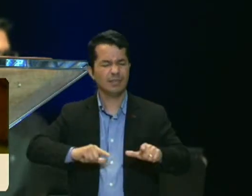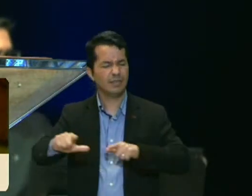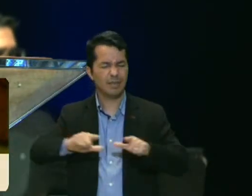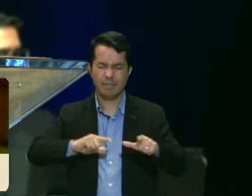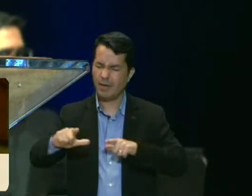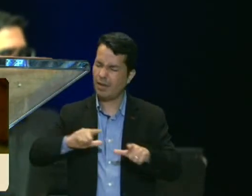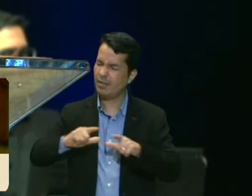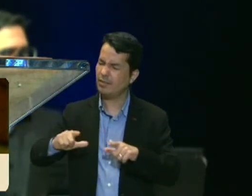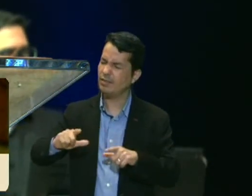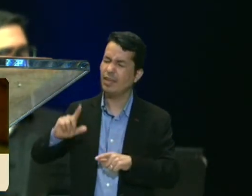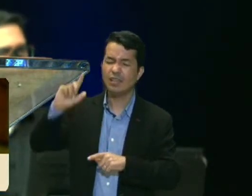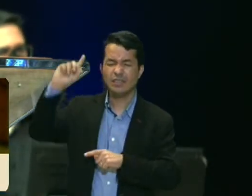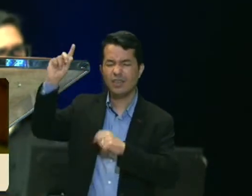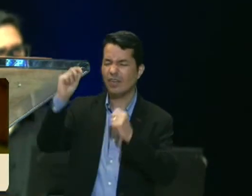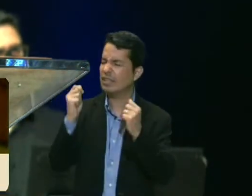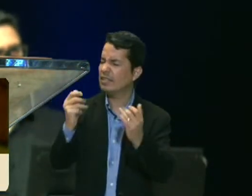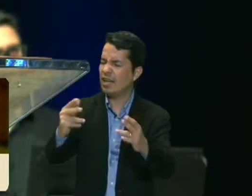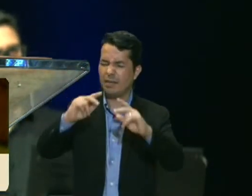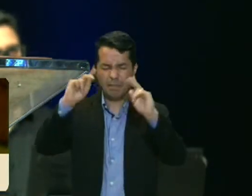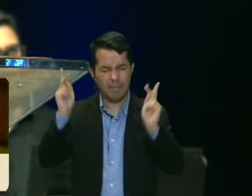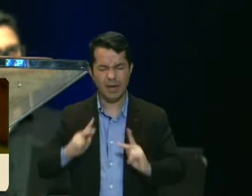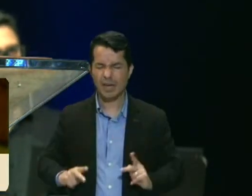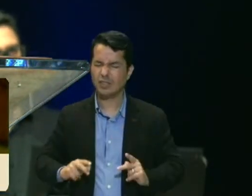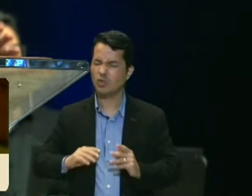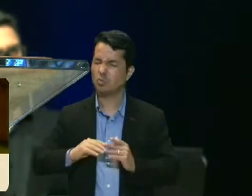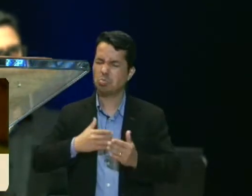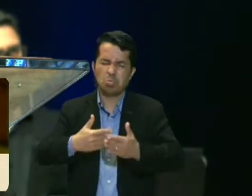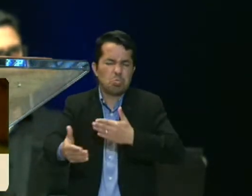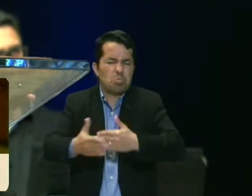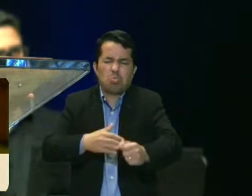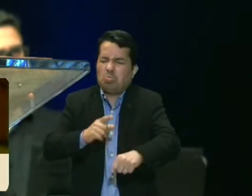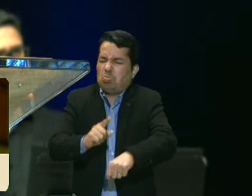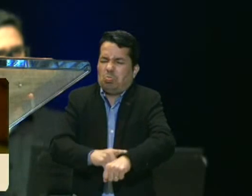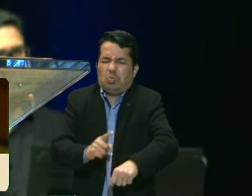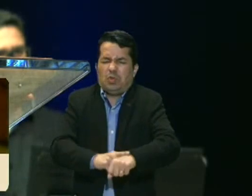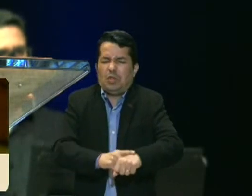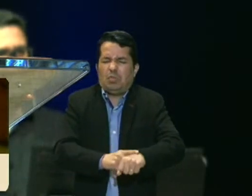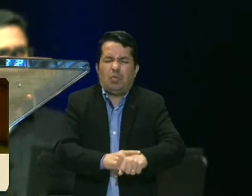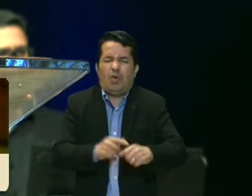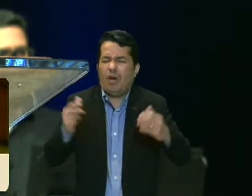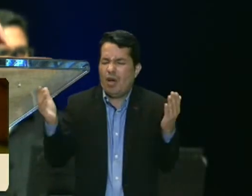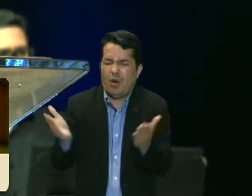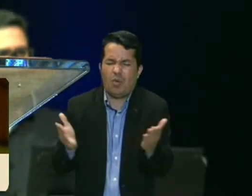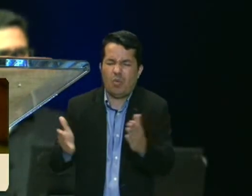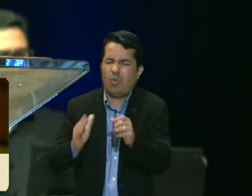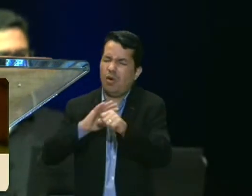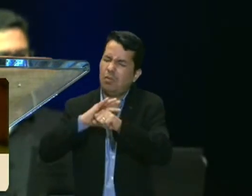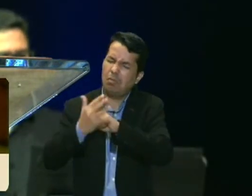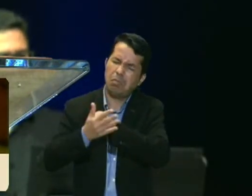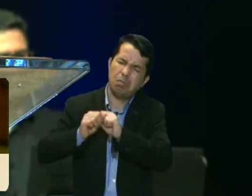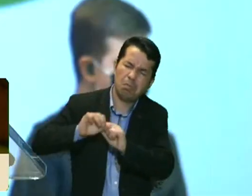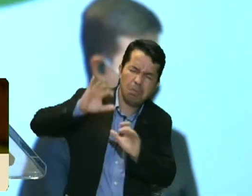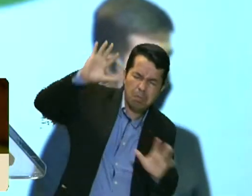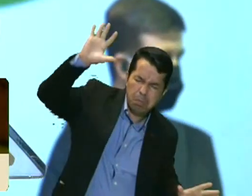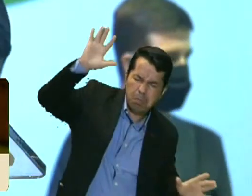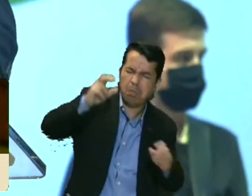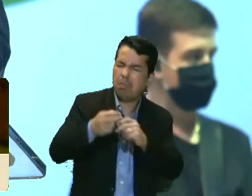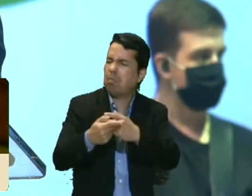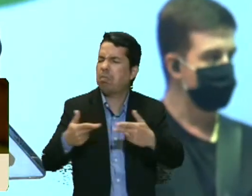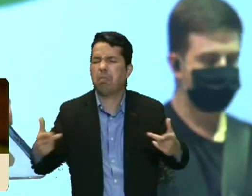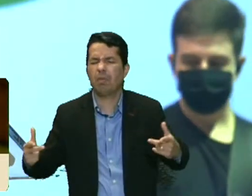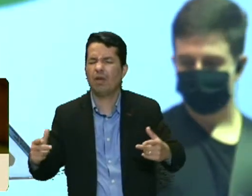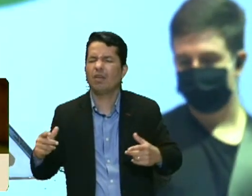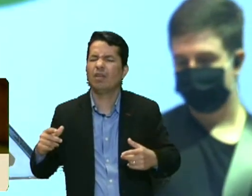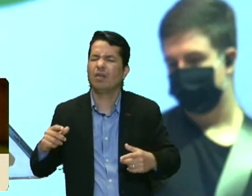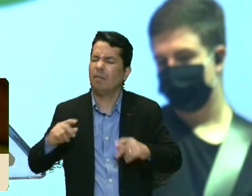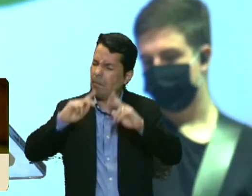Tua paz reine no meio de tudo que nós estamos vivendo nesse tempo de pandemia. Que os nossos olhos estejam focados no